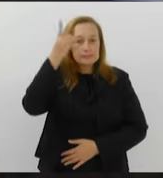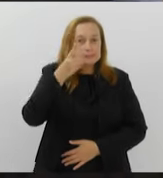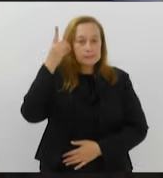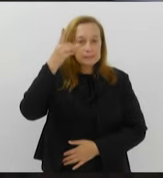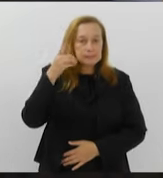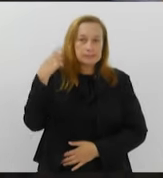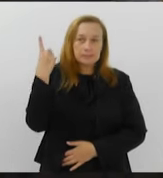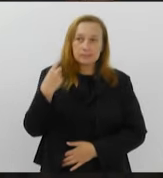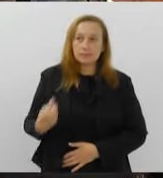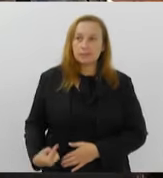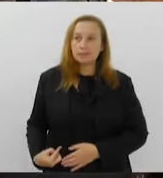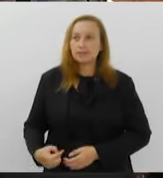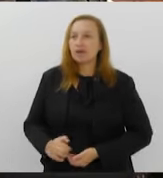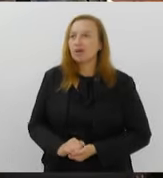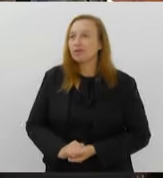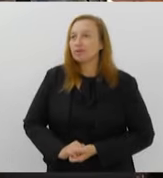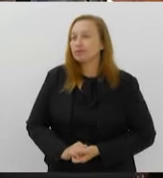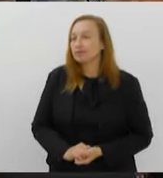Dani Balbi.